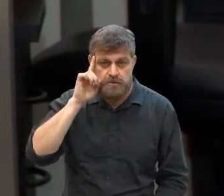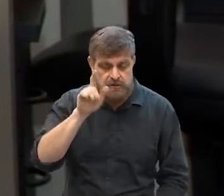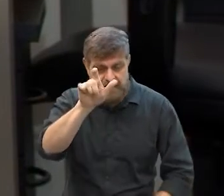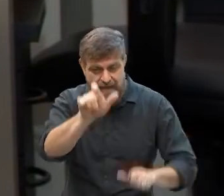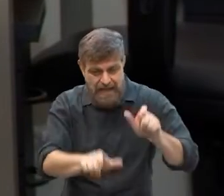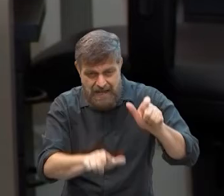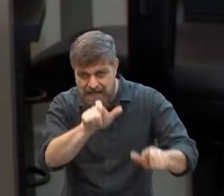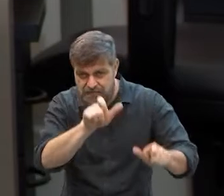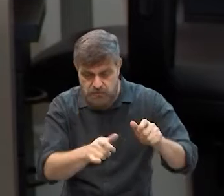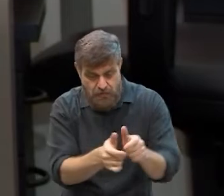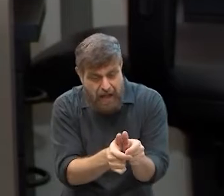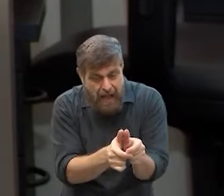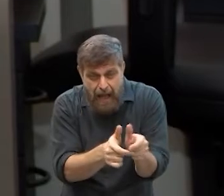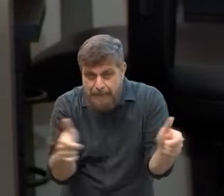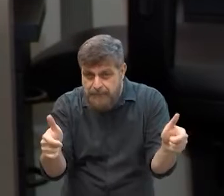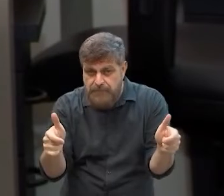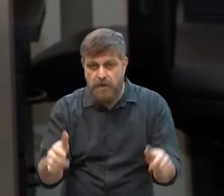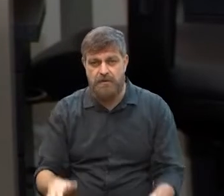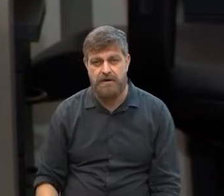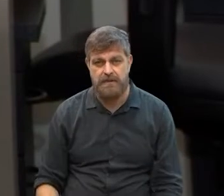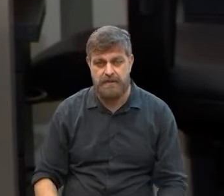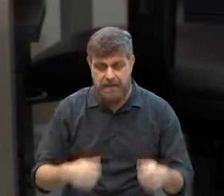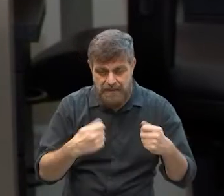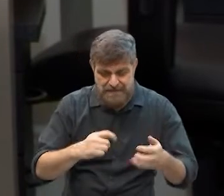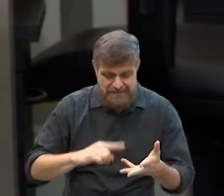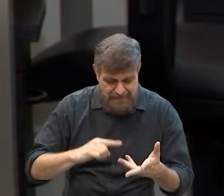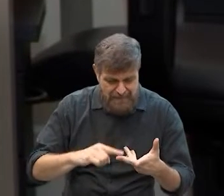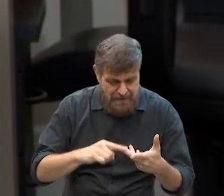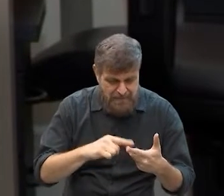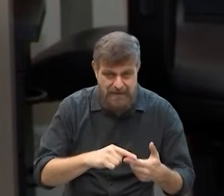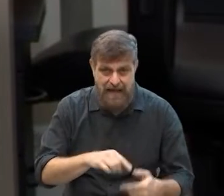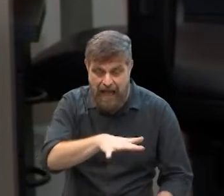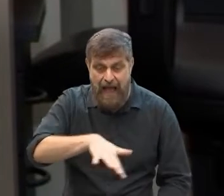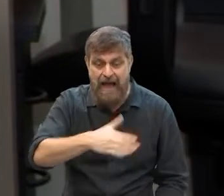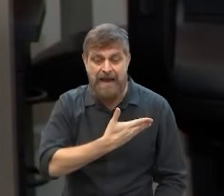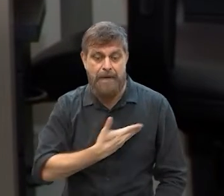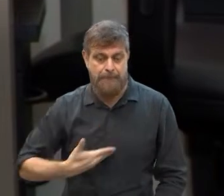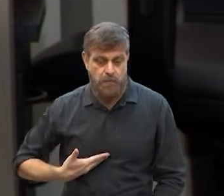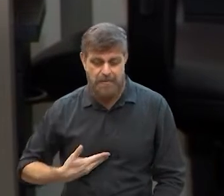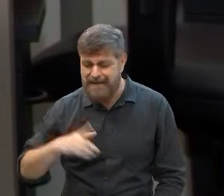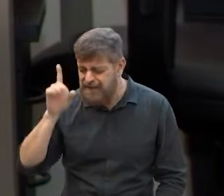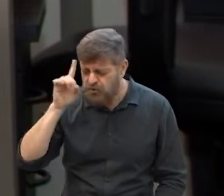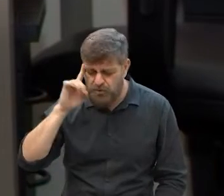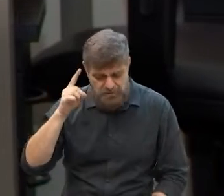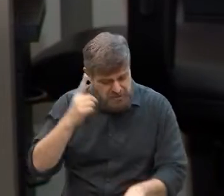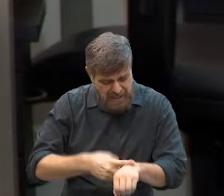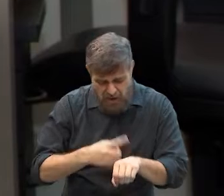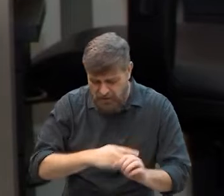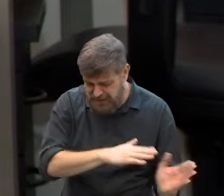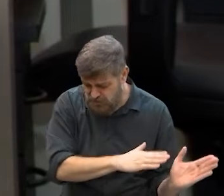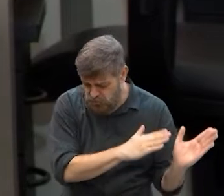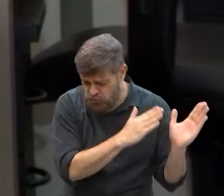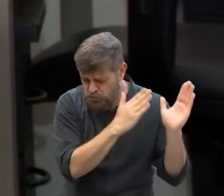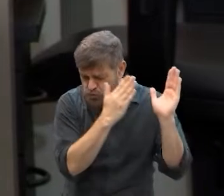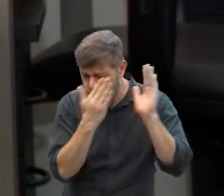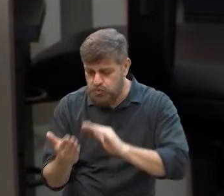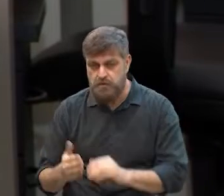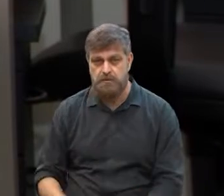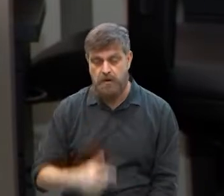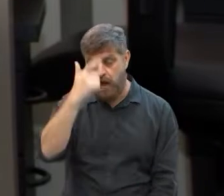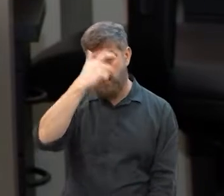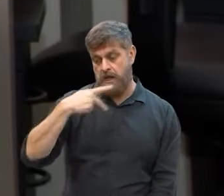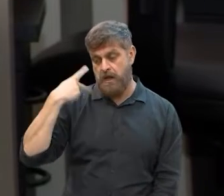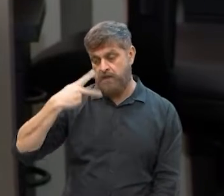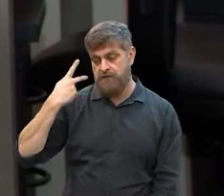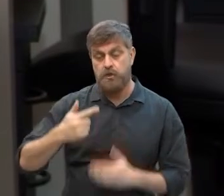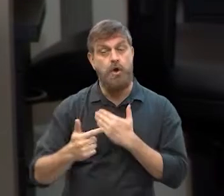pessoas, a grande maioria da população demanda serviços públicos todos os dias, em todos os momentos. Então, e o vereador ele